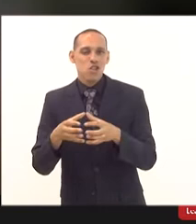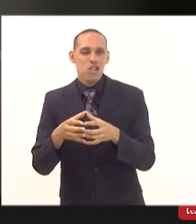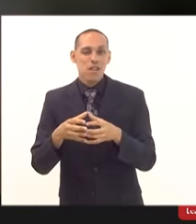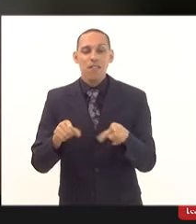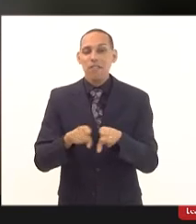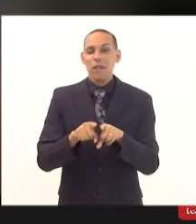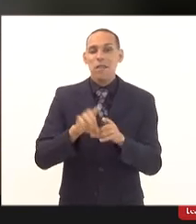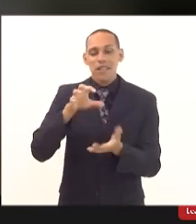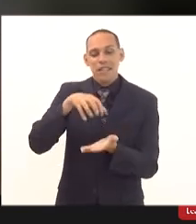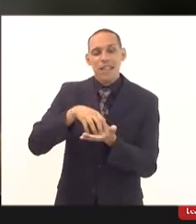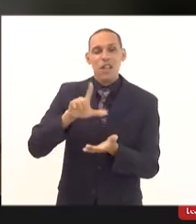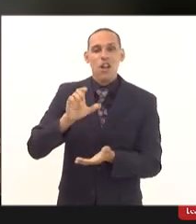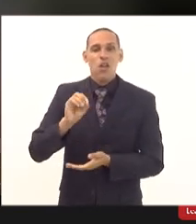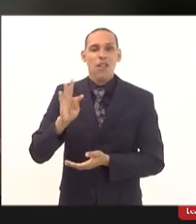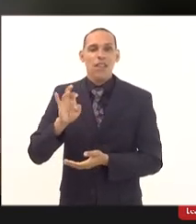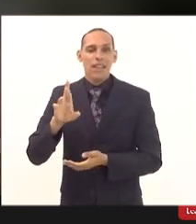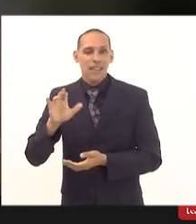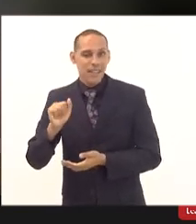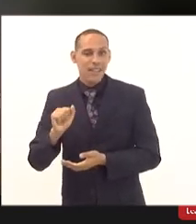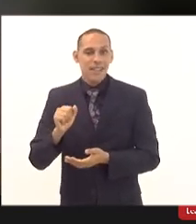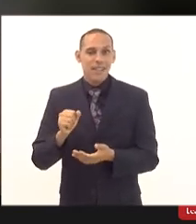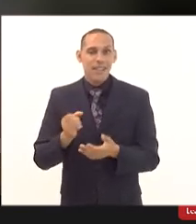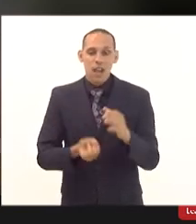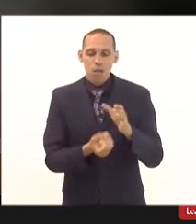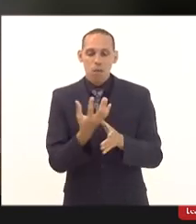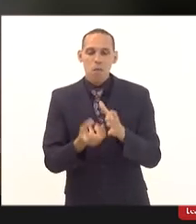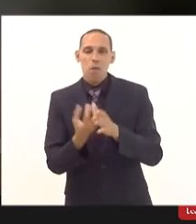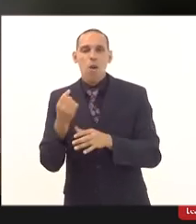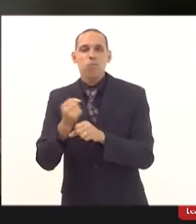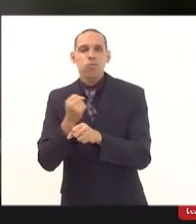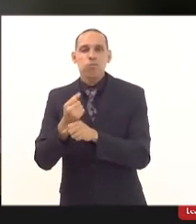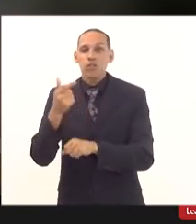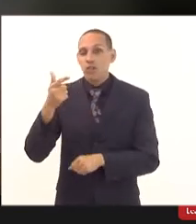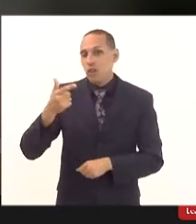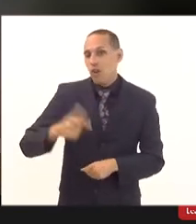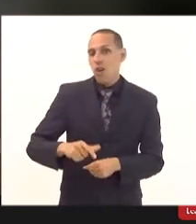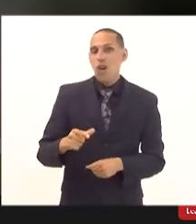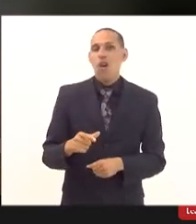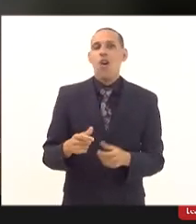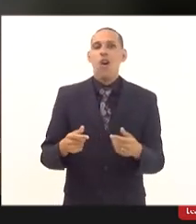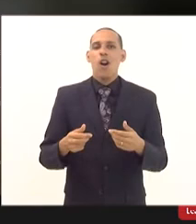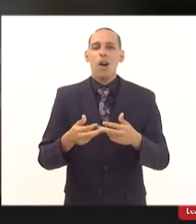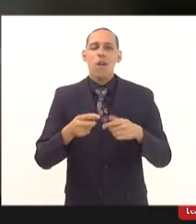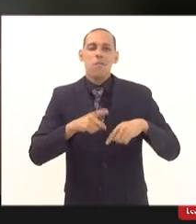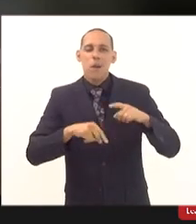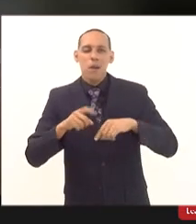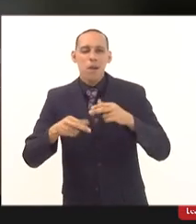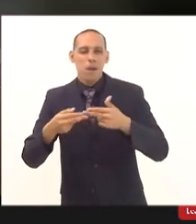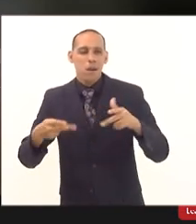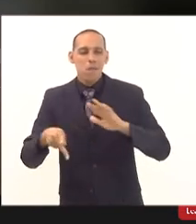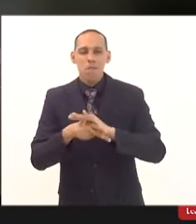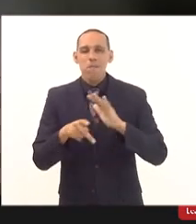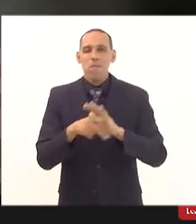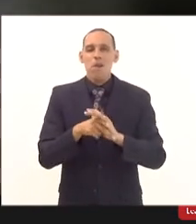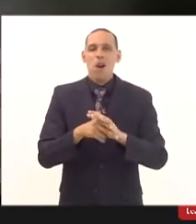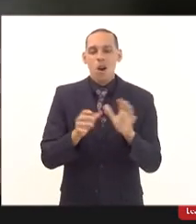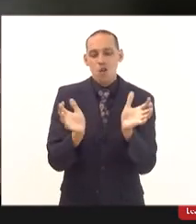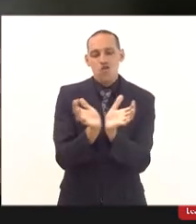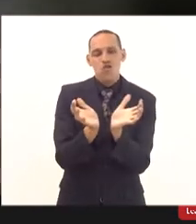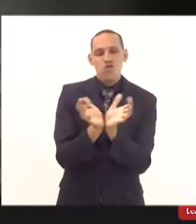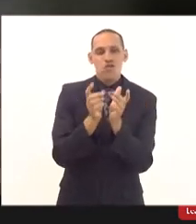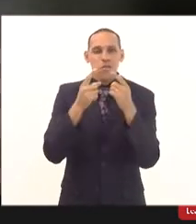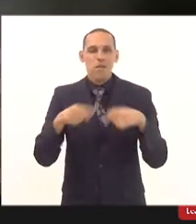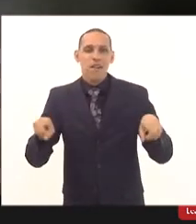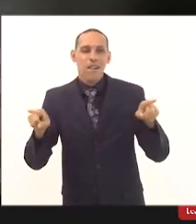Loteria onde se reconstruiu os instrumentos ao que a única brasileira de concerto da Orquestra